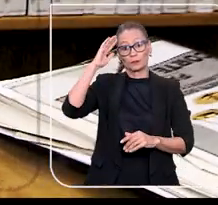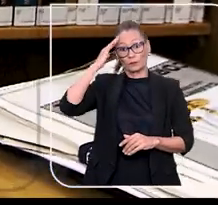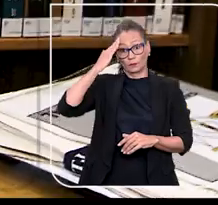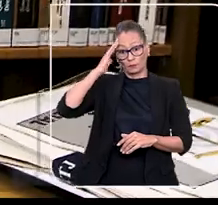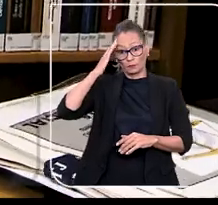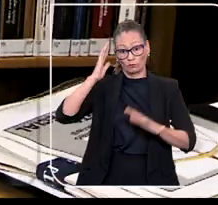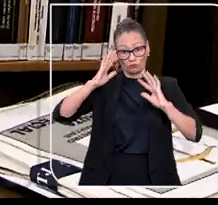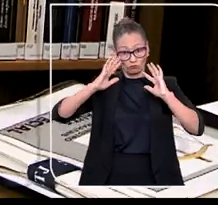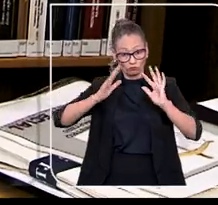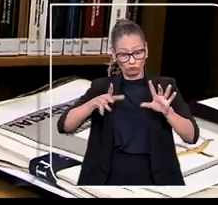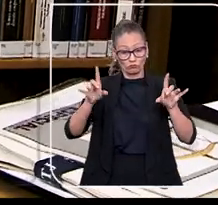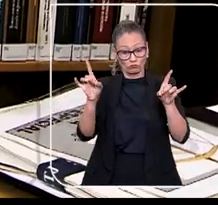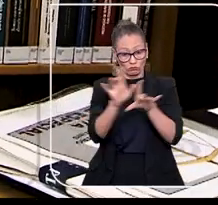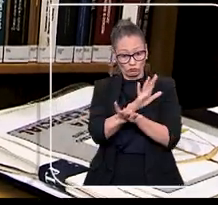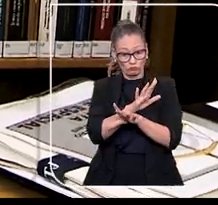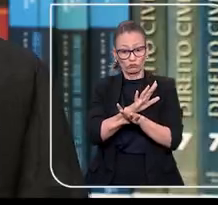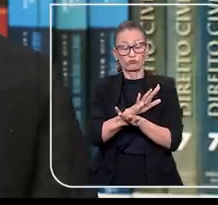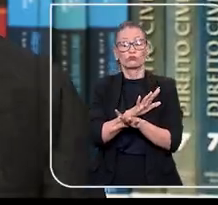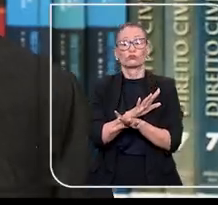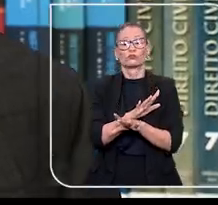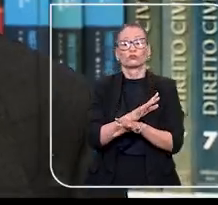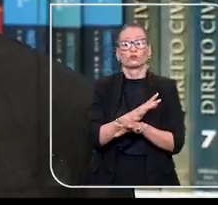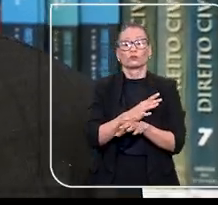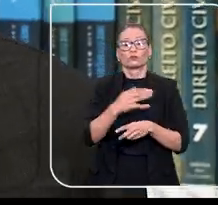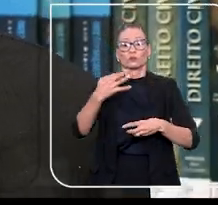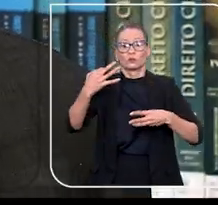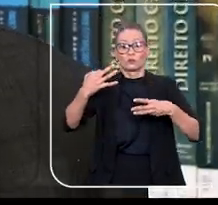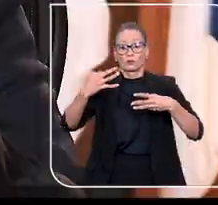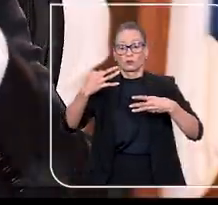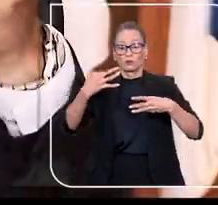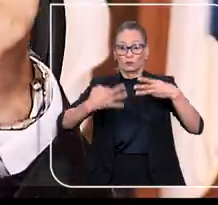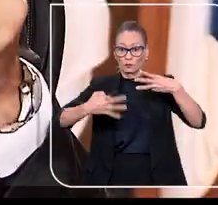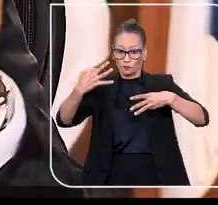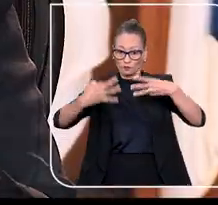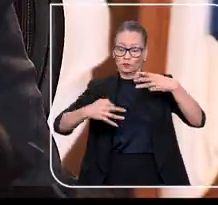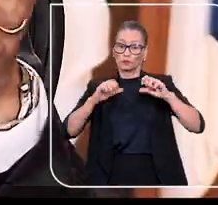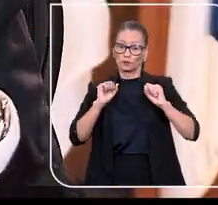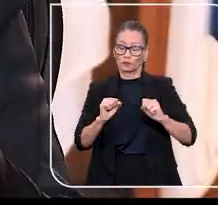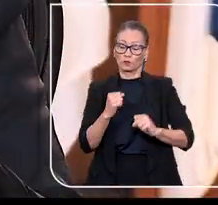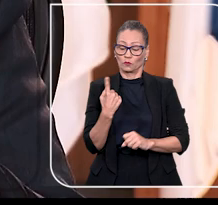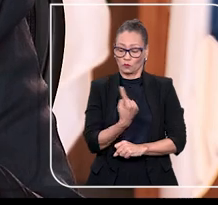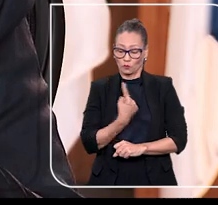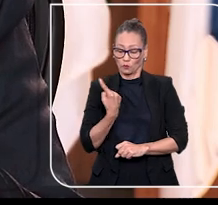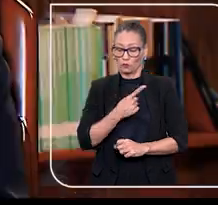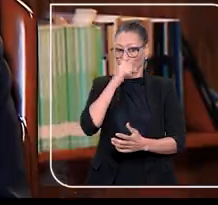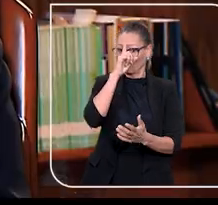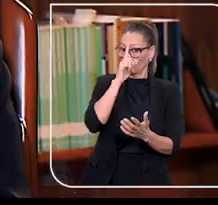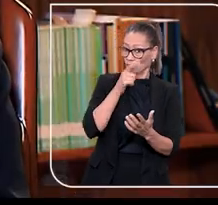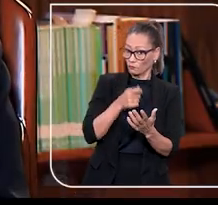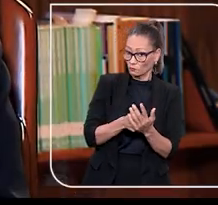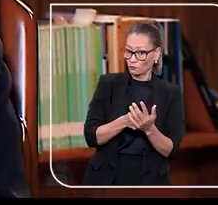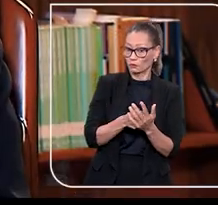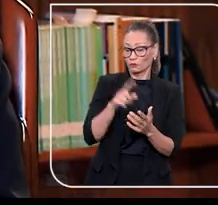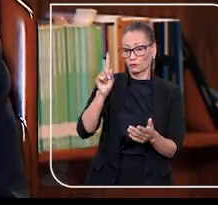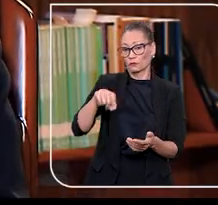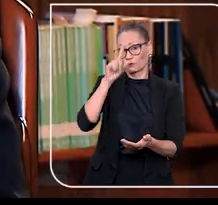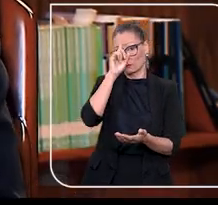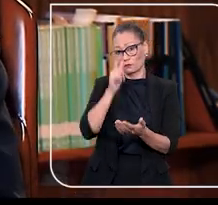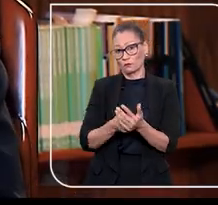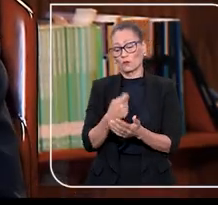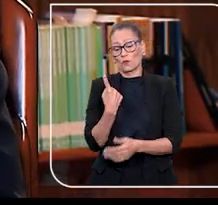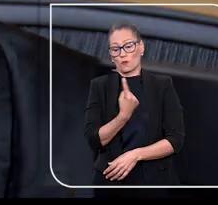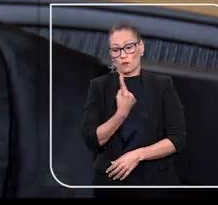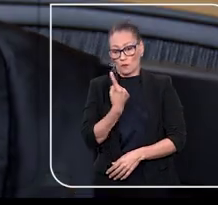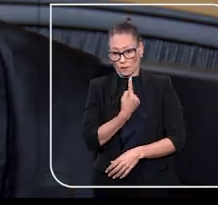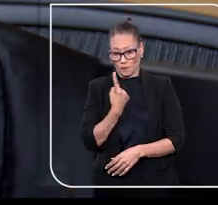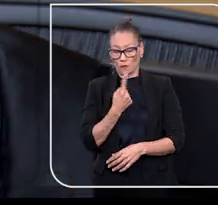já consolidado na Casa, o ministro pode sozinho proferir uma decisão. Essa é a decisão monocrática.